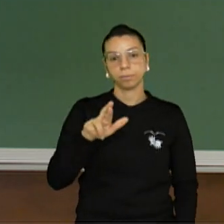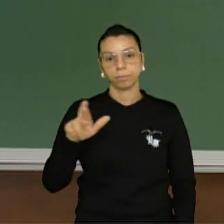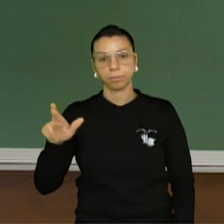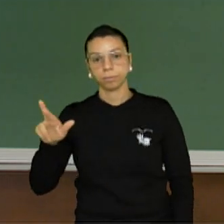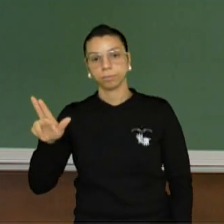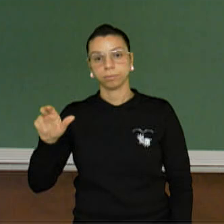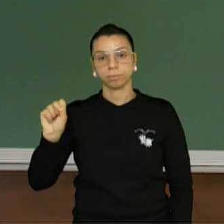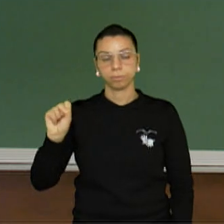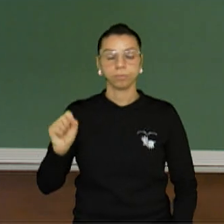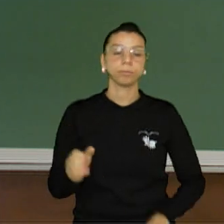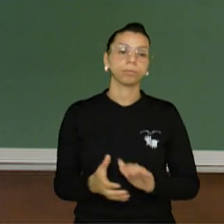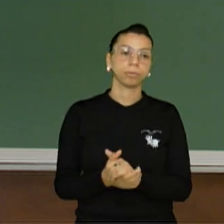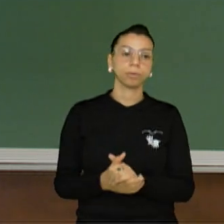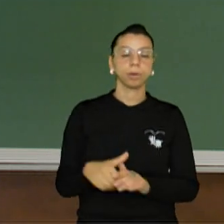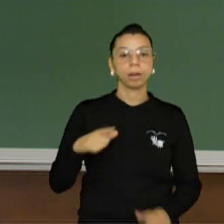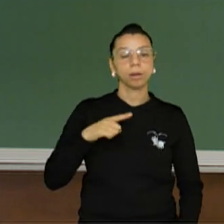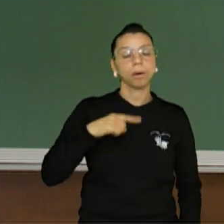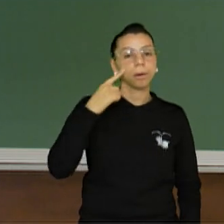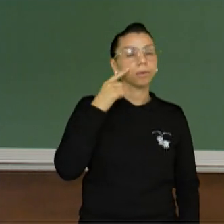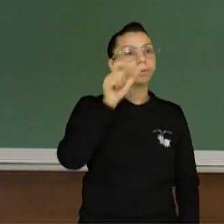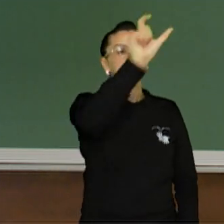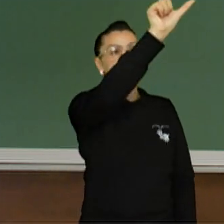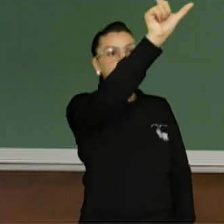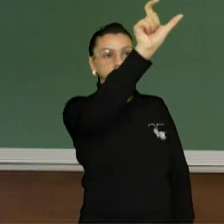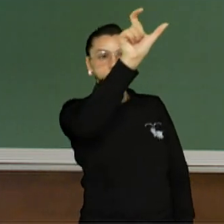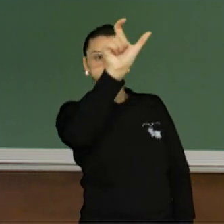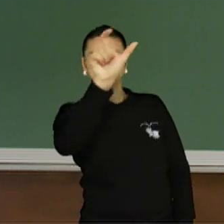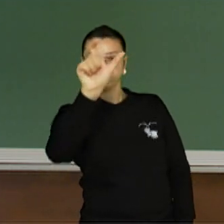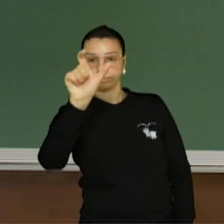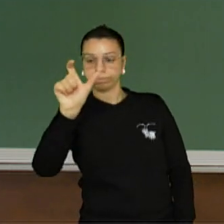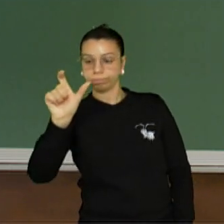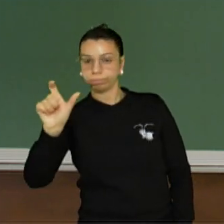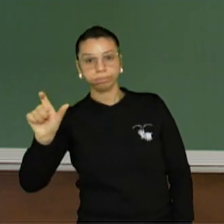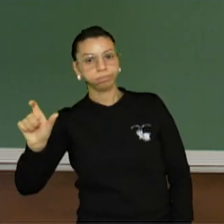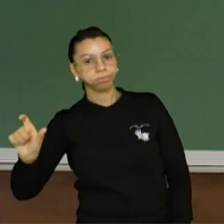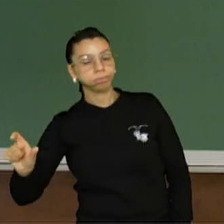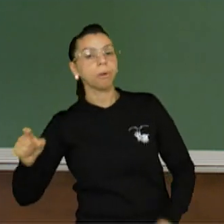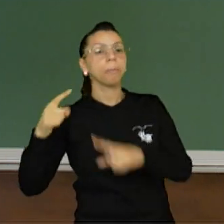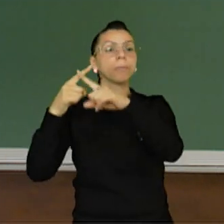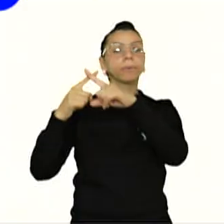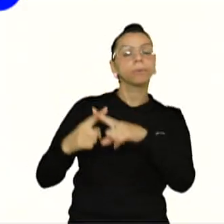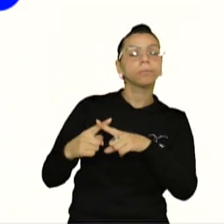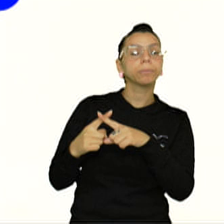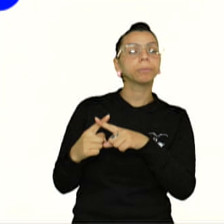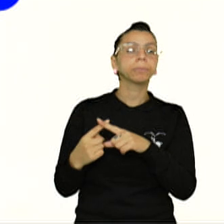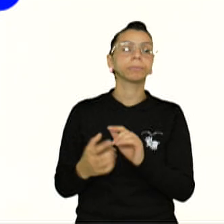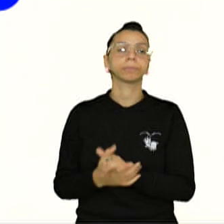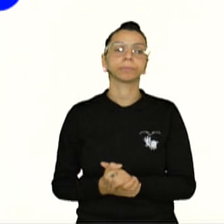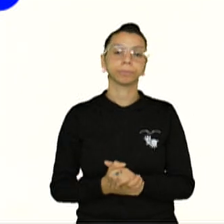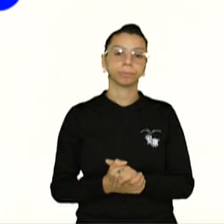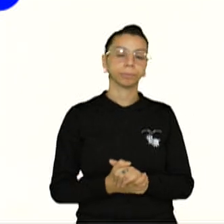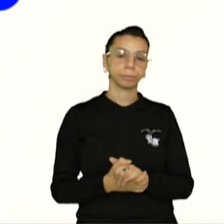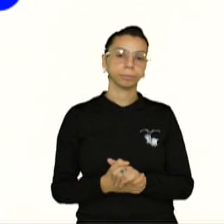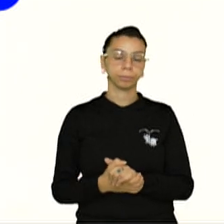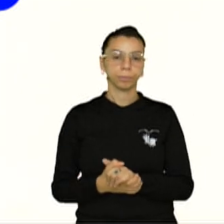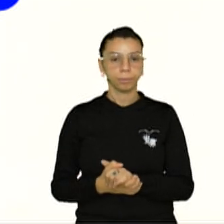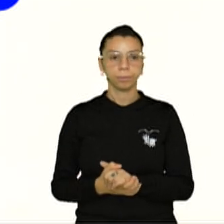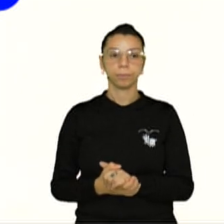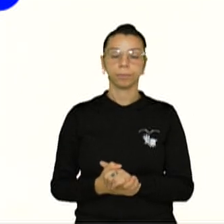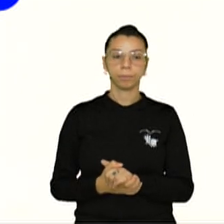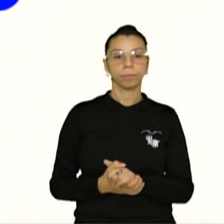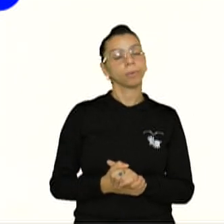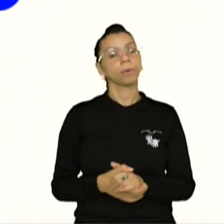ele multiplica, olha lá, ó, considerando aqui, o que eu faço quando eu estou fazendo esse exercício? Eu aqui vou